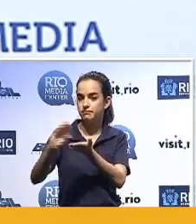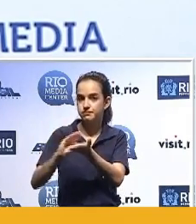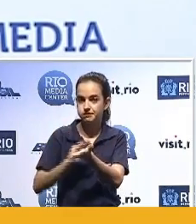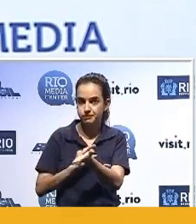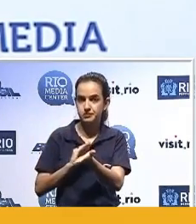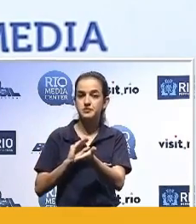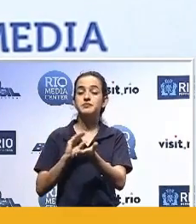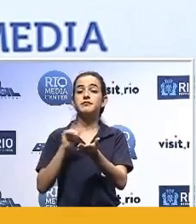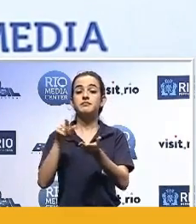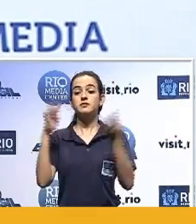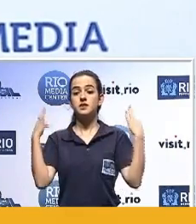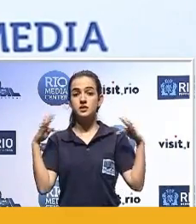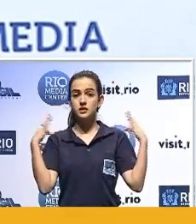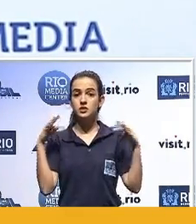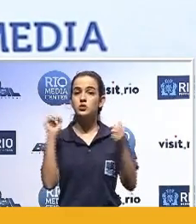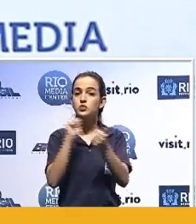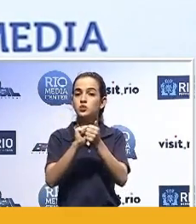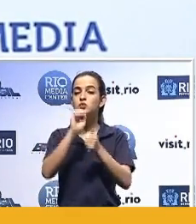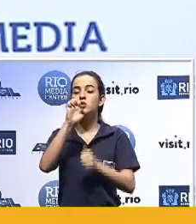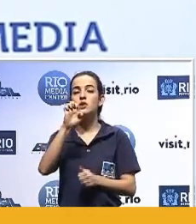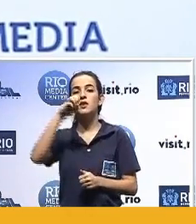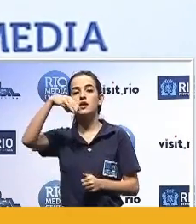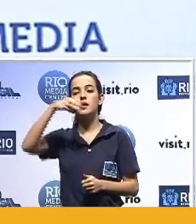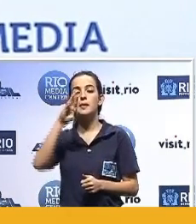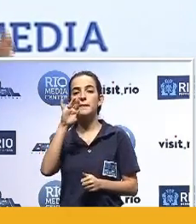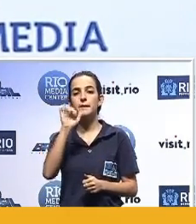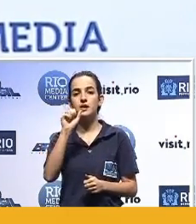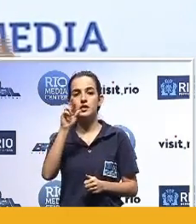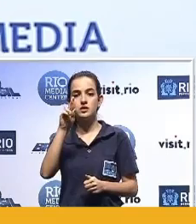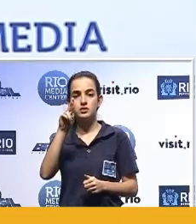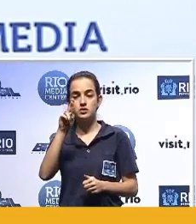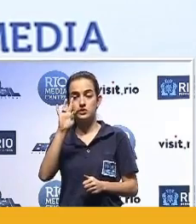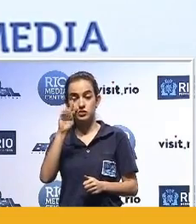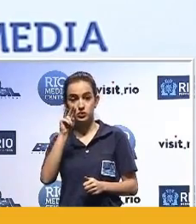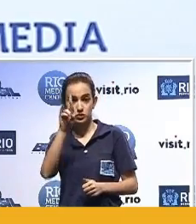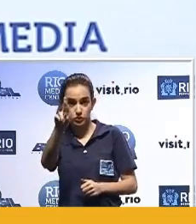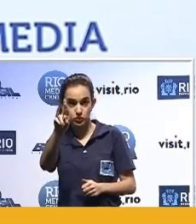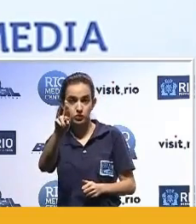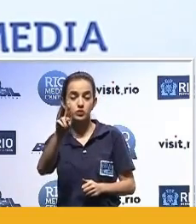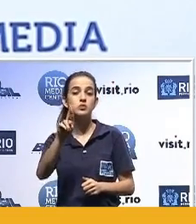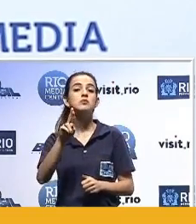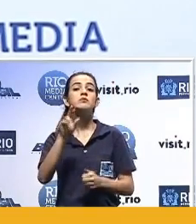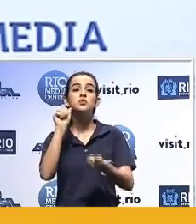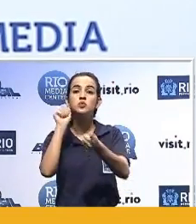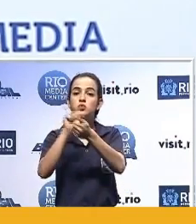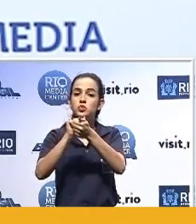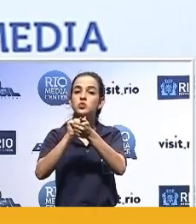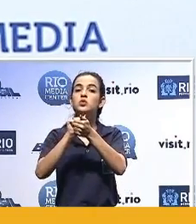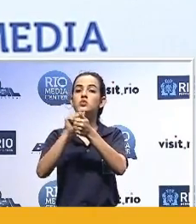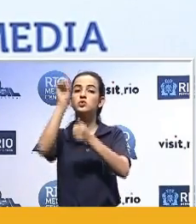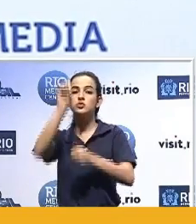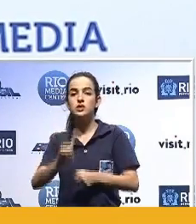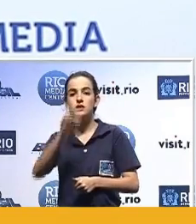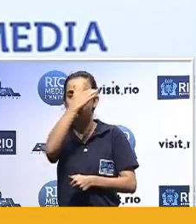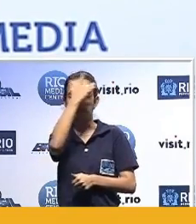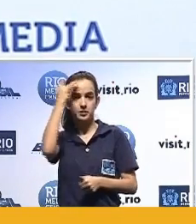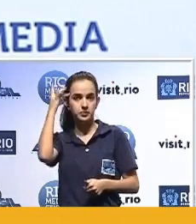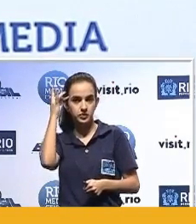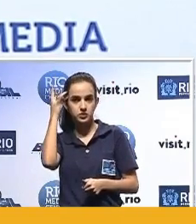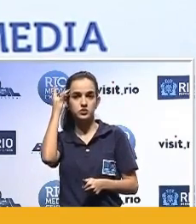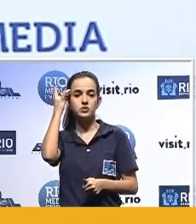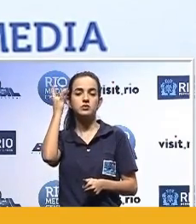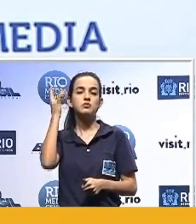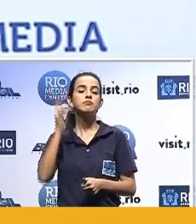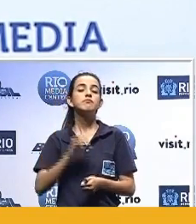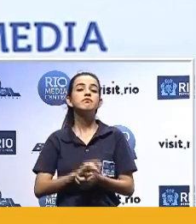Turismo e a Embratur, em parceria com a Secretaria Especial de Direitos Humanos da Pessoa com Deficiência e com